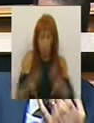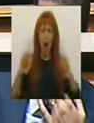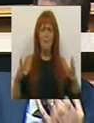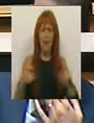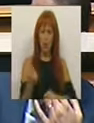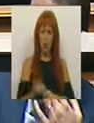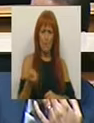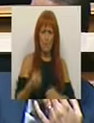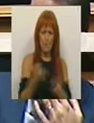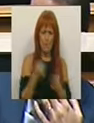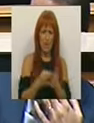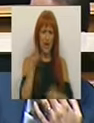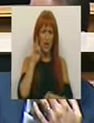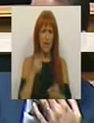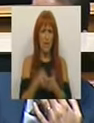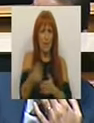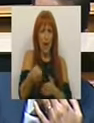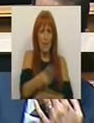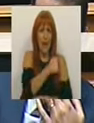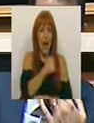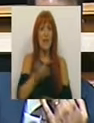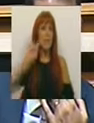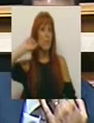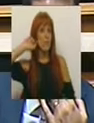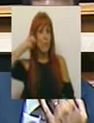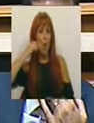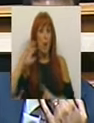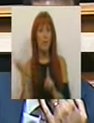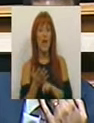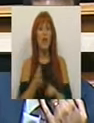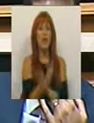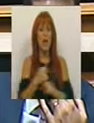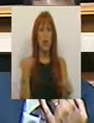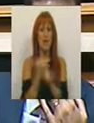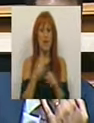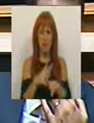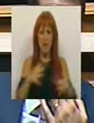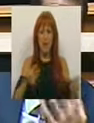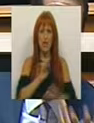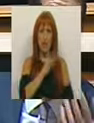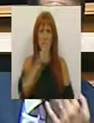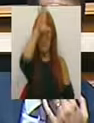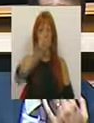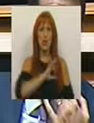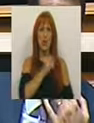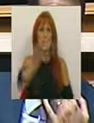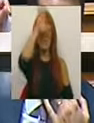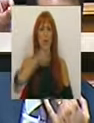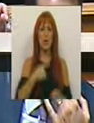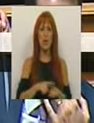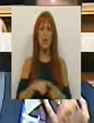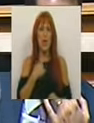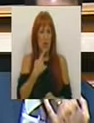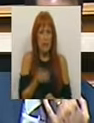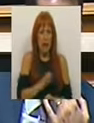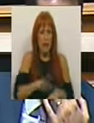do preço para o arrendamento e é a penalização de um setor de atividade que está a crescer, Sr. Primeiro-Ministro. O Sr. Primeiro-Ministro não tem nada a dizer